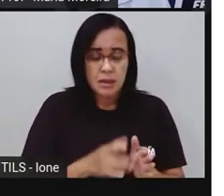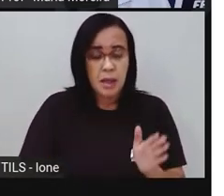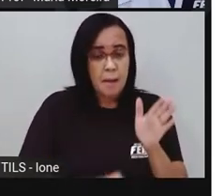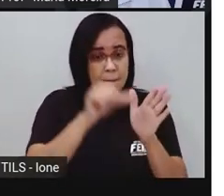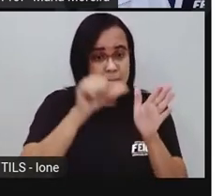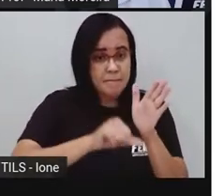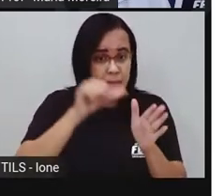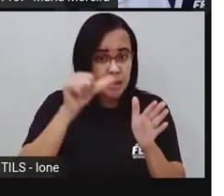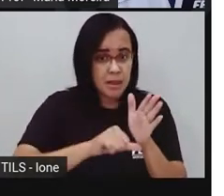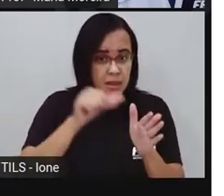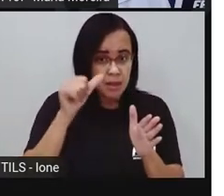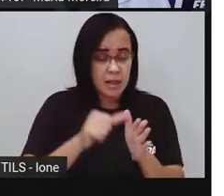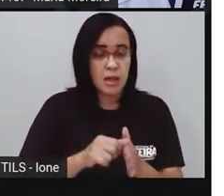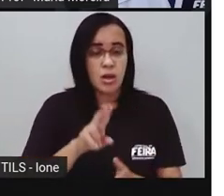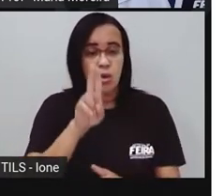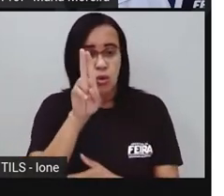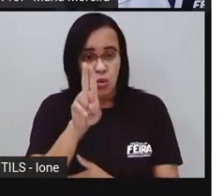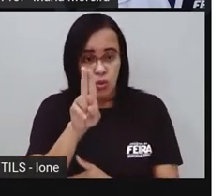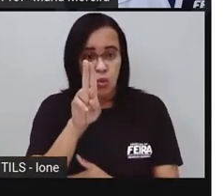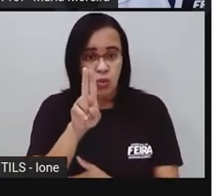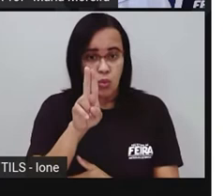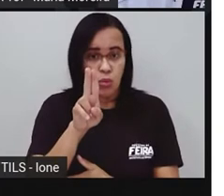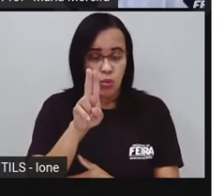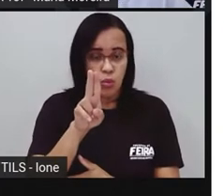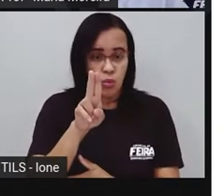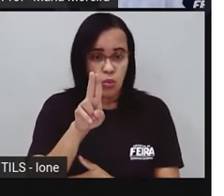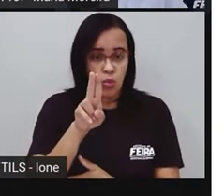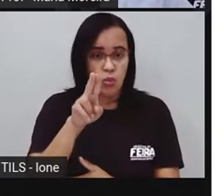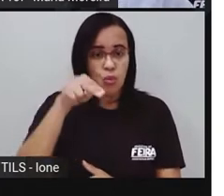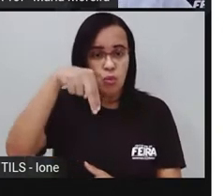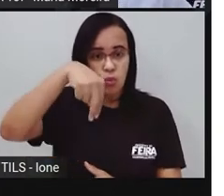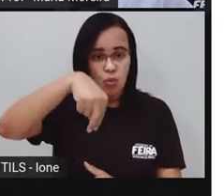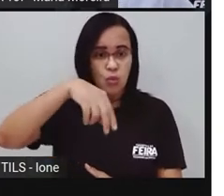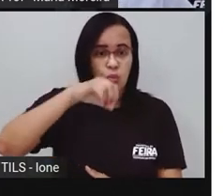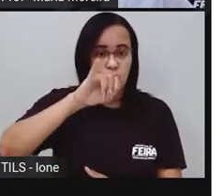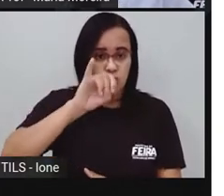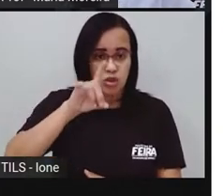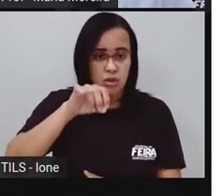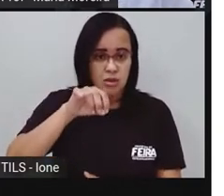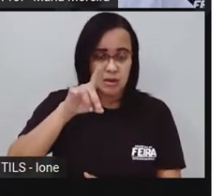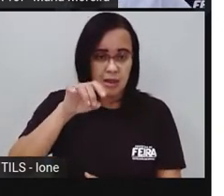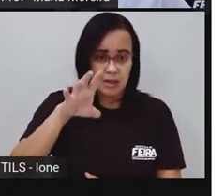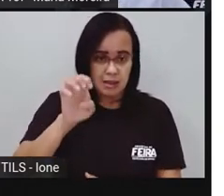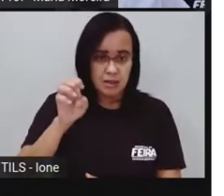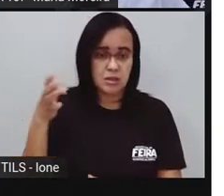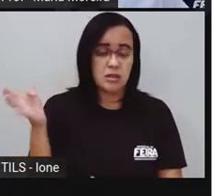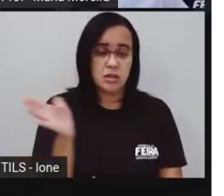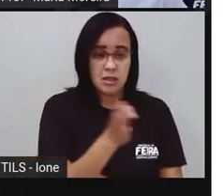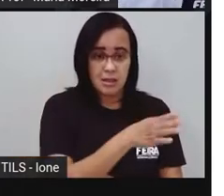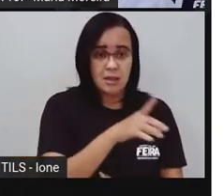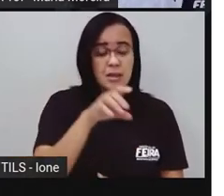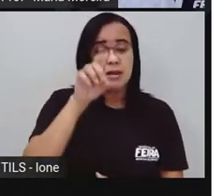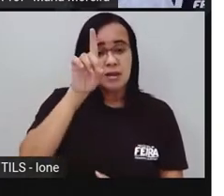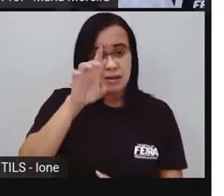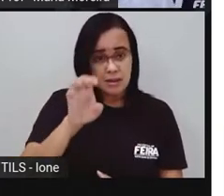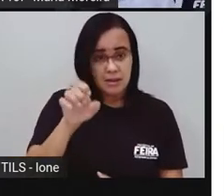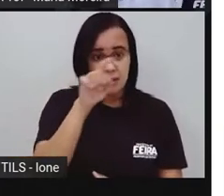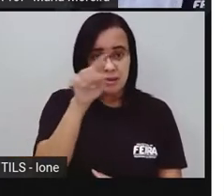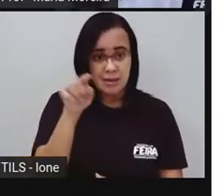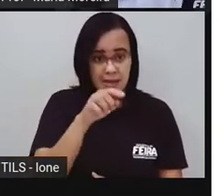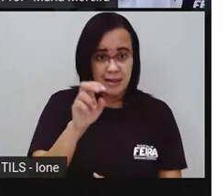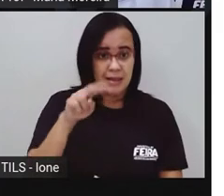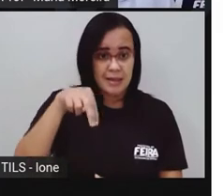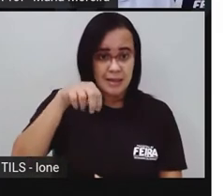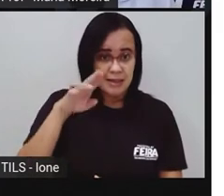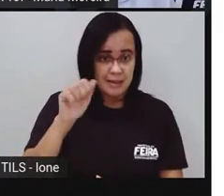é essa daqui a unidade dezena e centena E aí a minha unidade de milhar começam alguém uma segunda